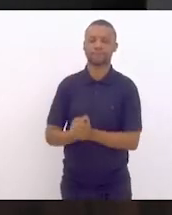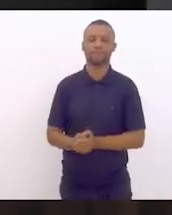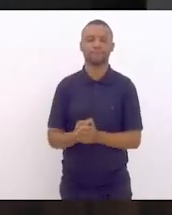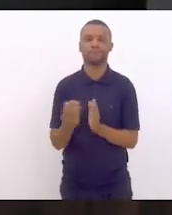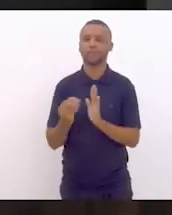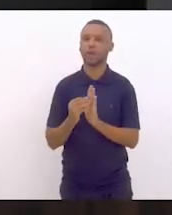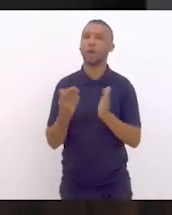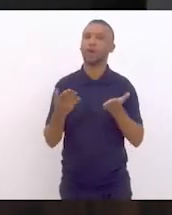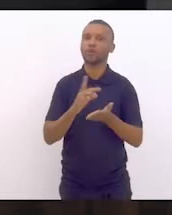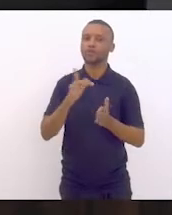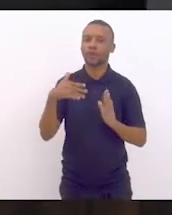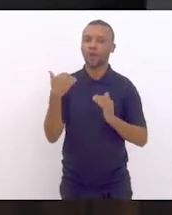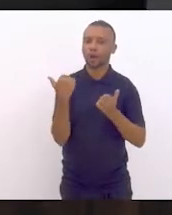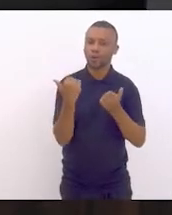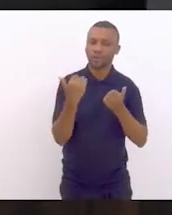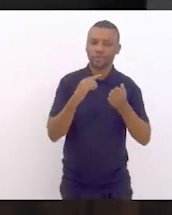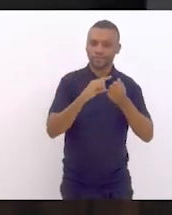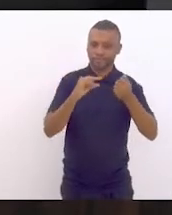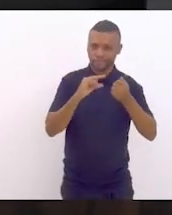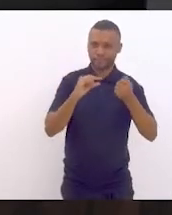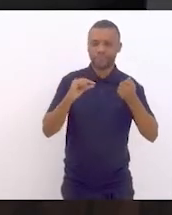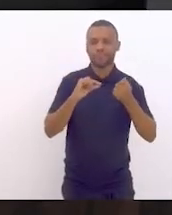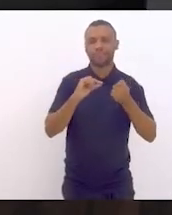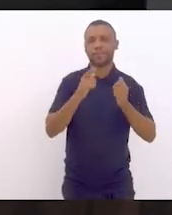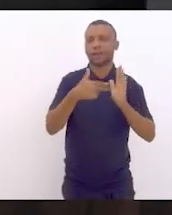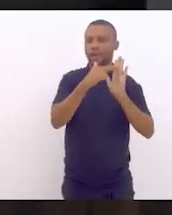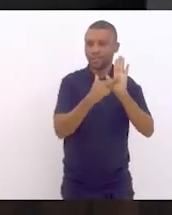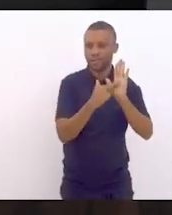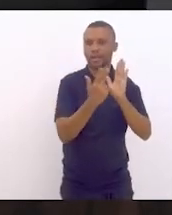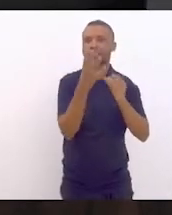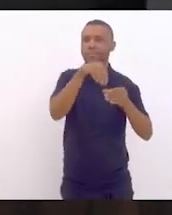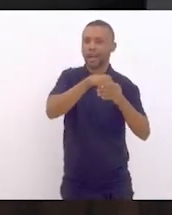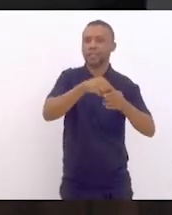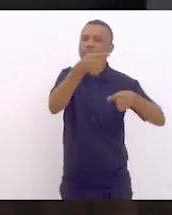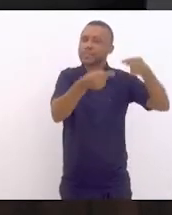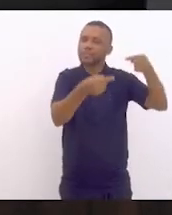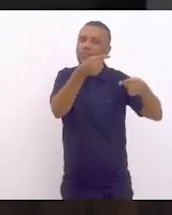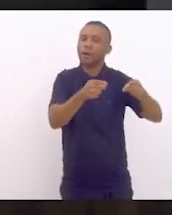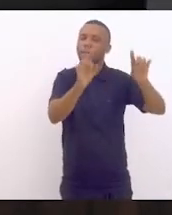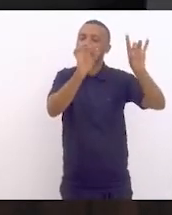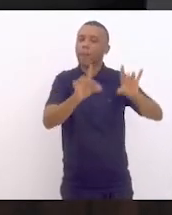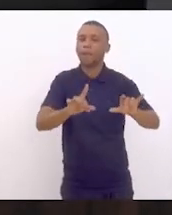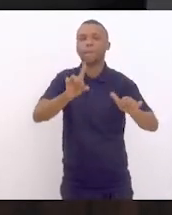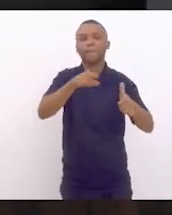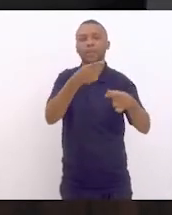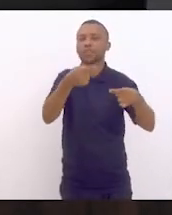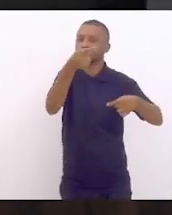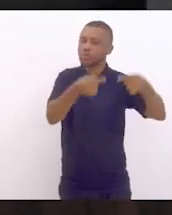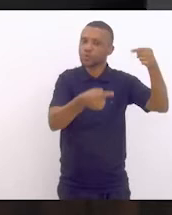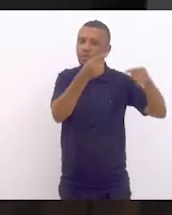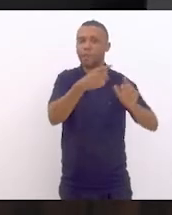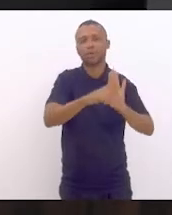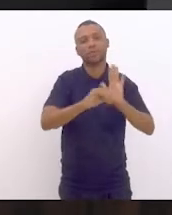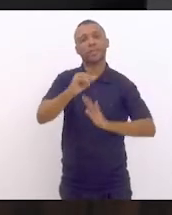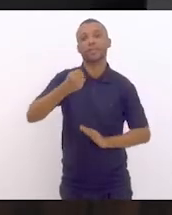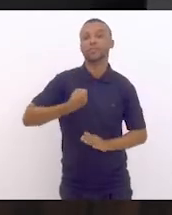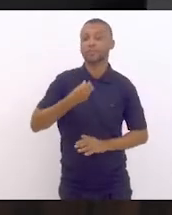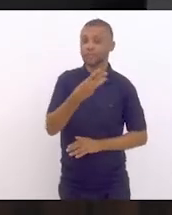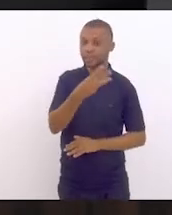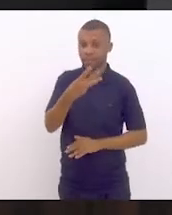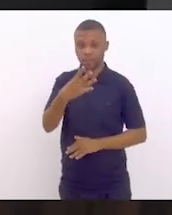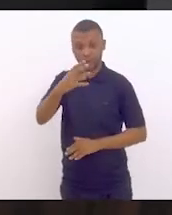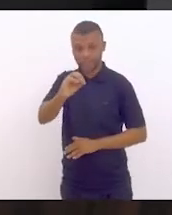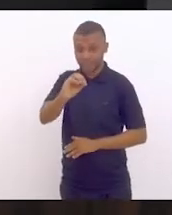ordem do dia, de acordo com o parágrafo 1º do artigo 47 do Regimento Interno, em tramitação ordinária, em primeira discussão, projeto de lei 3340 de